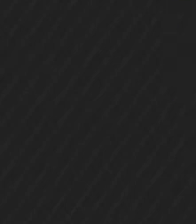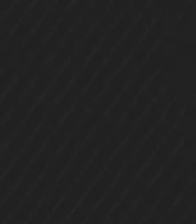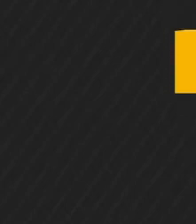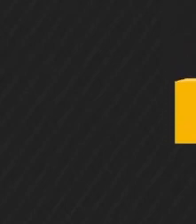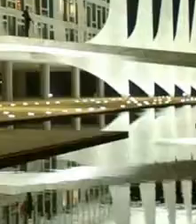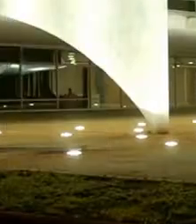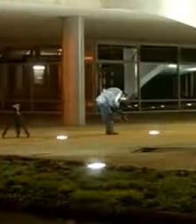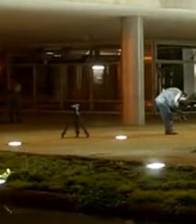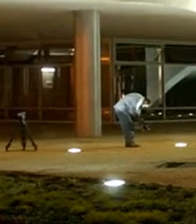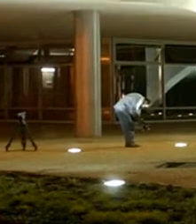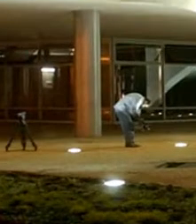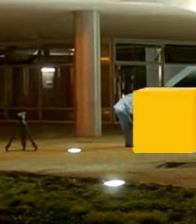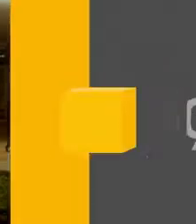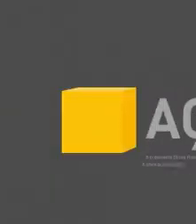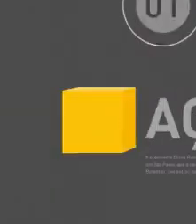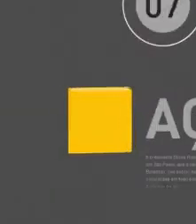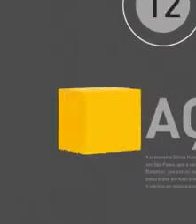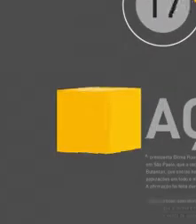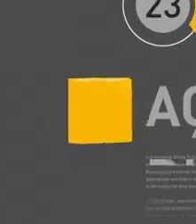ae